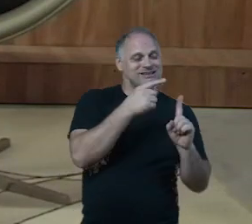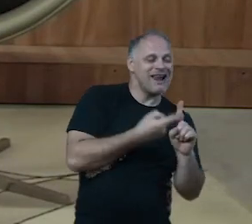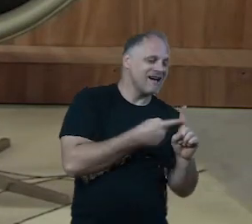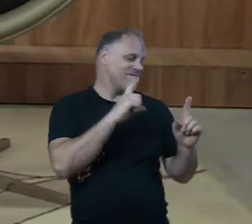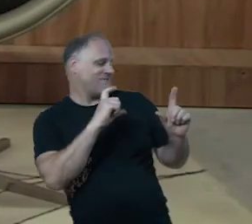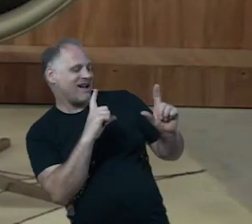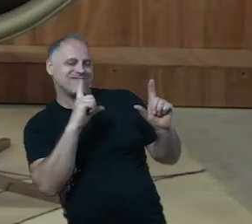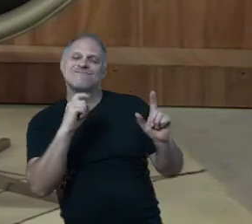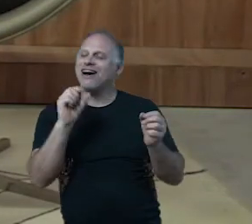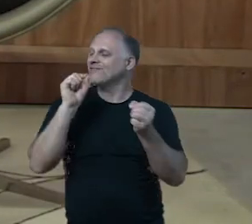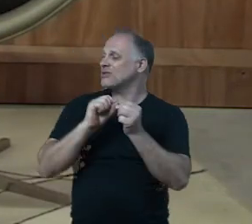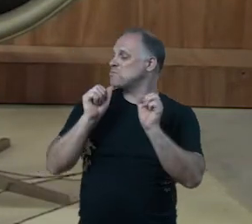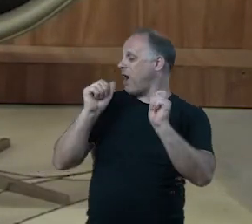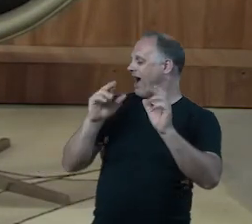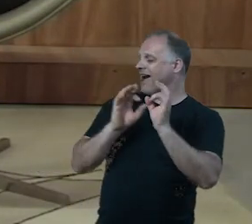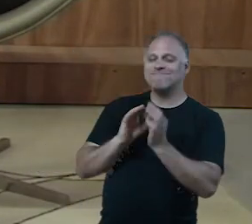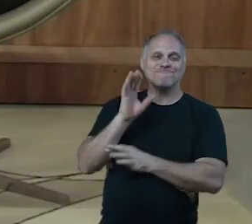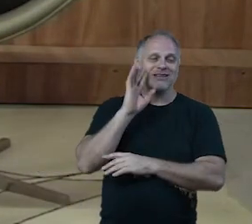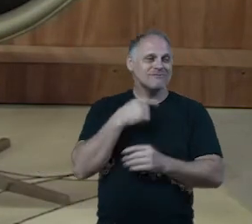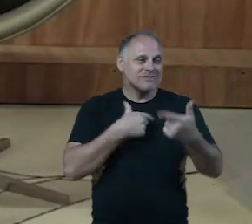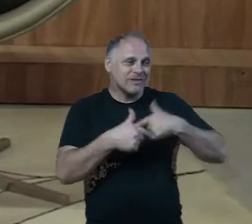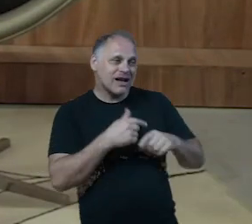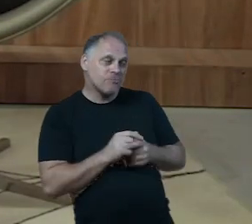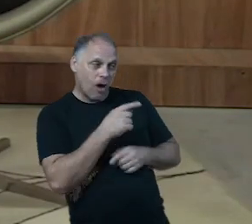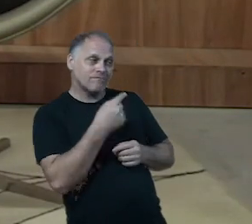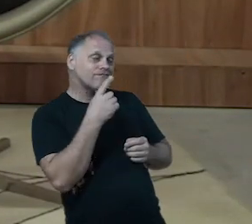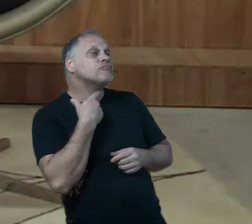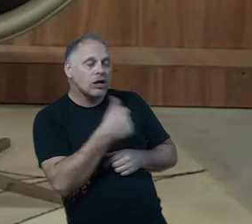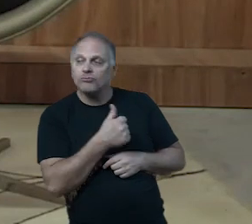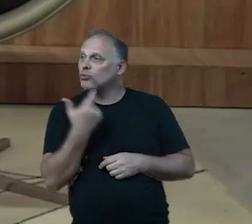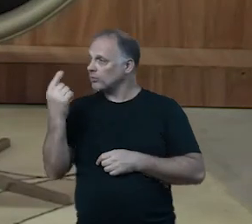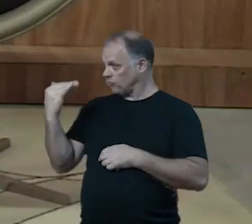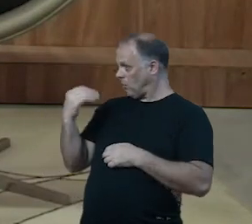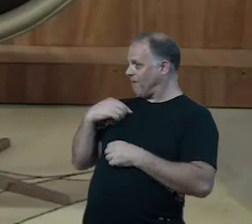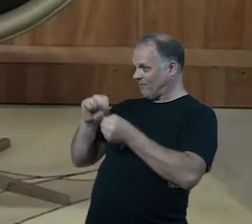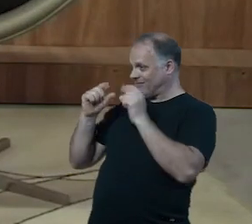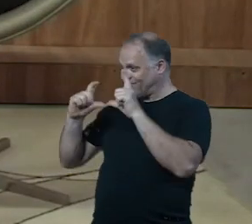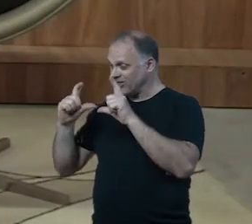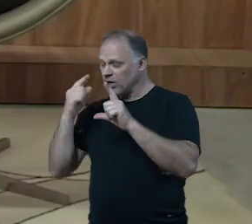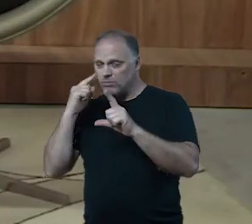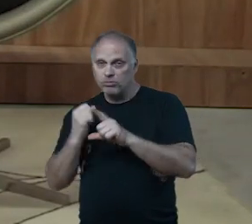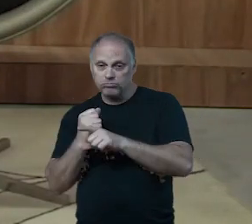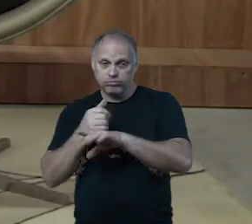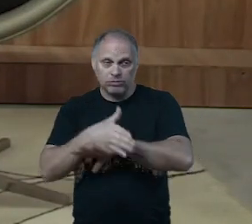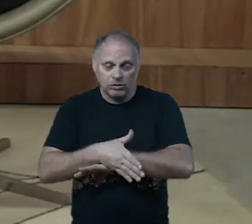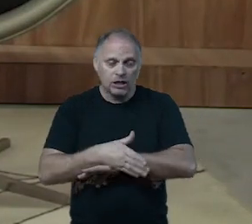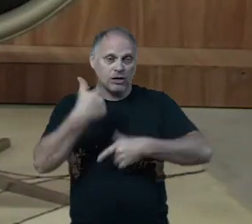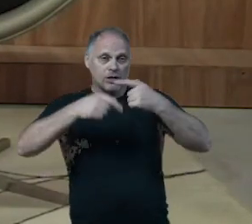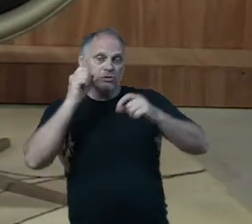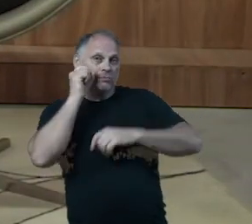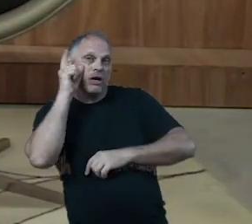gestando, e aí um trabalho foi puxando o outro, e aí eu me vi editando de madrugada, trabalhando durante o